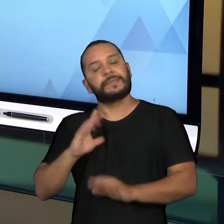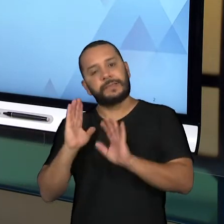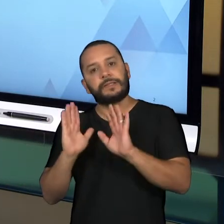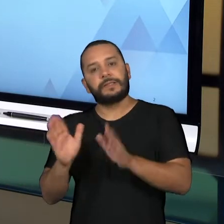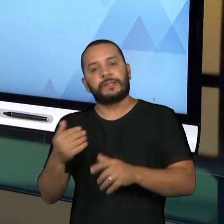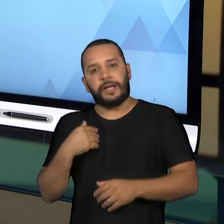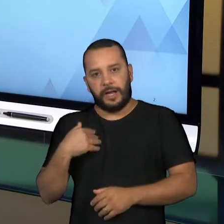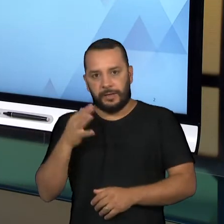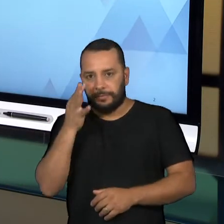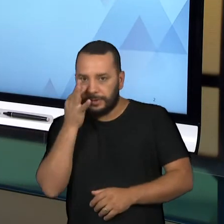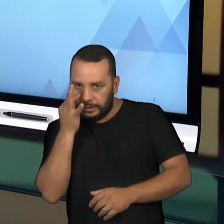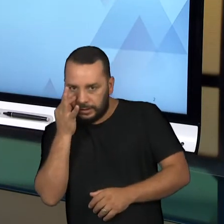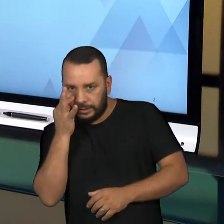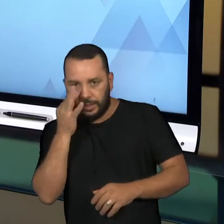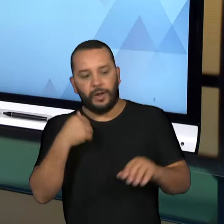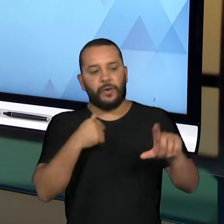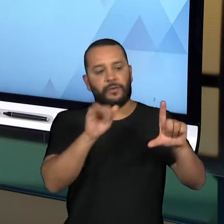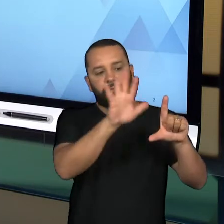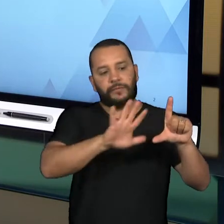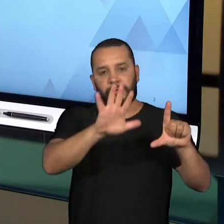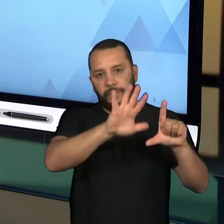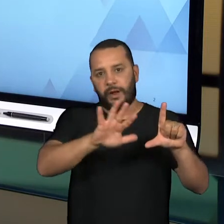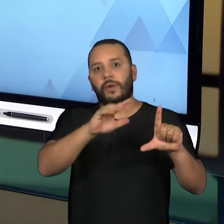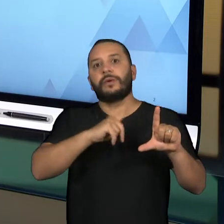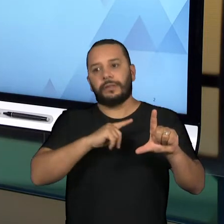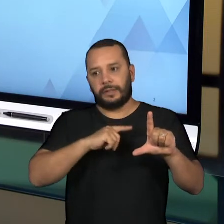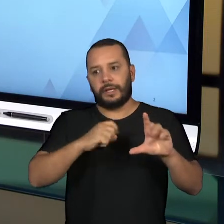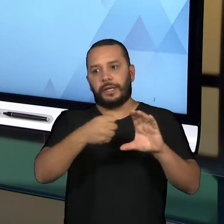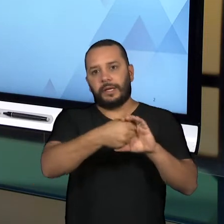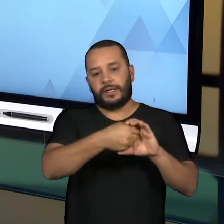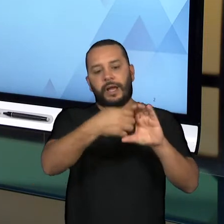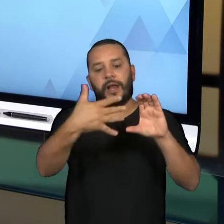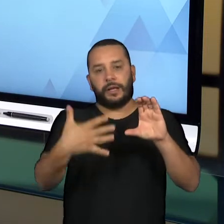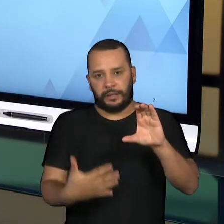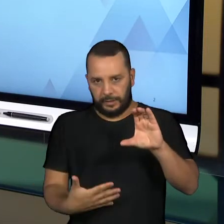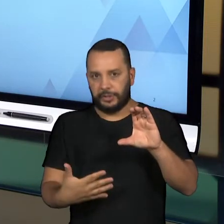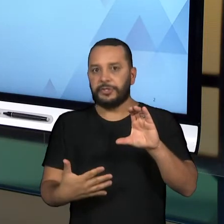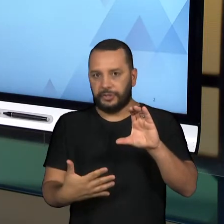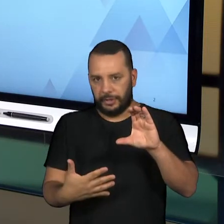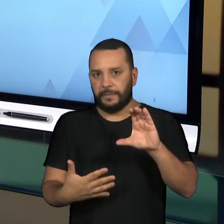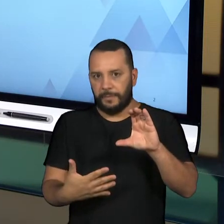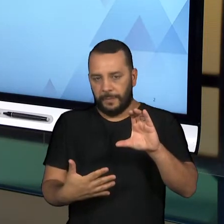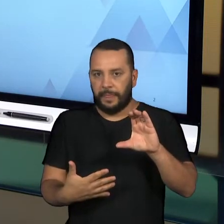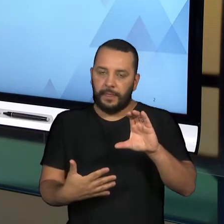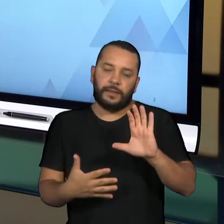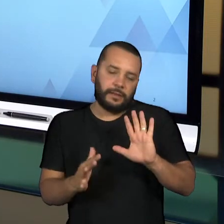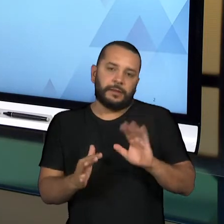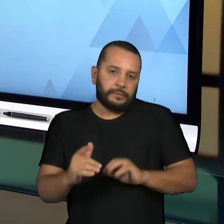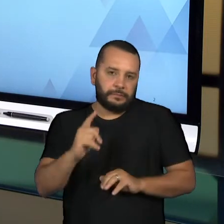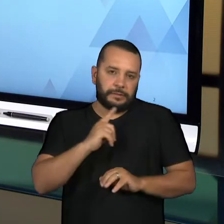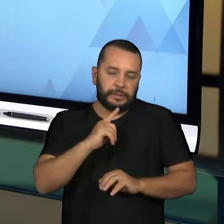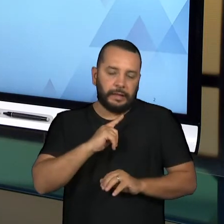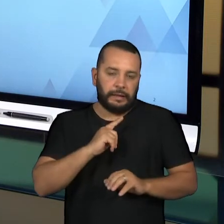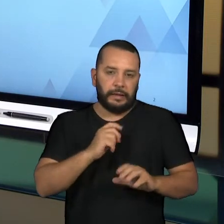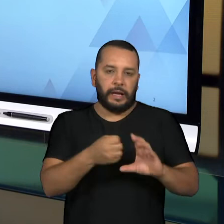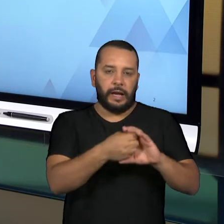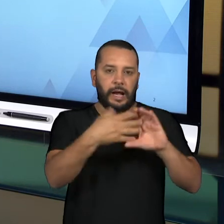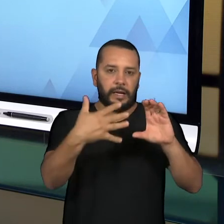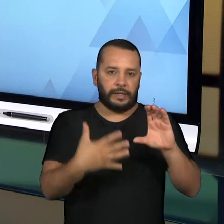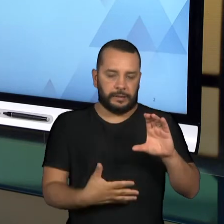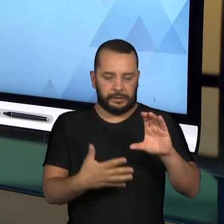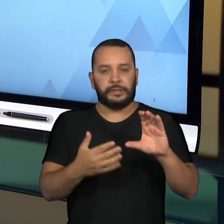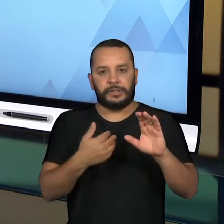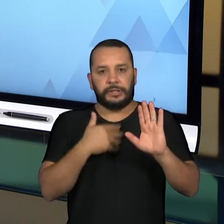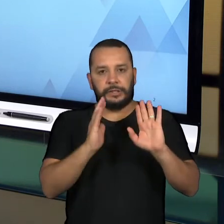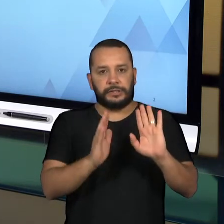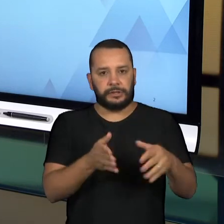virtual precisam conter algumas características né o professor ele precisa levar elementos para que essa